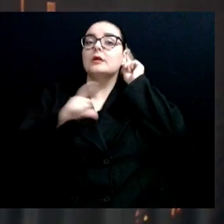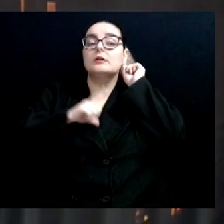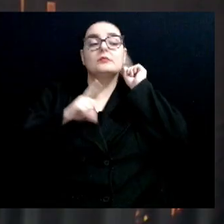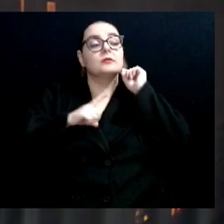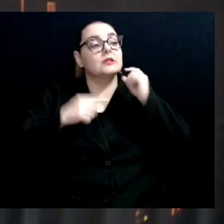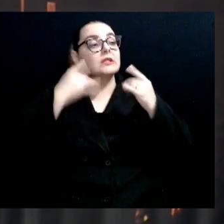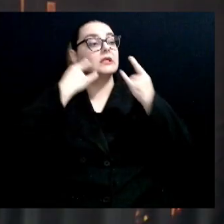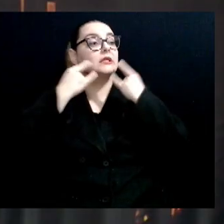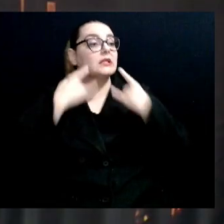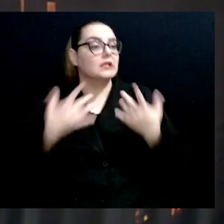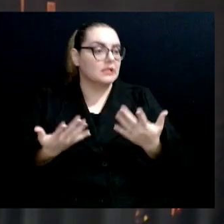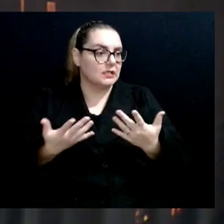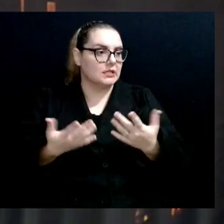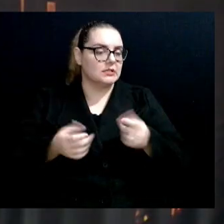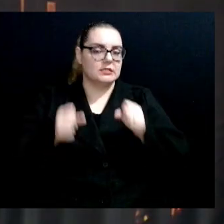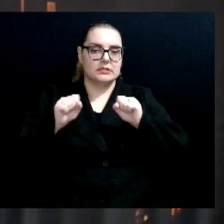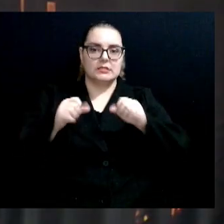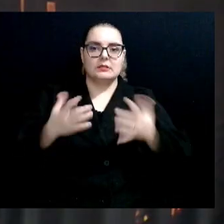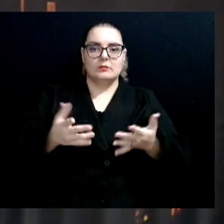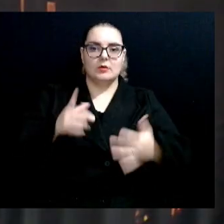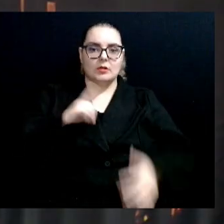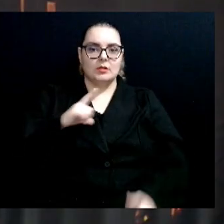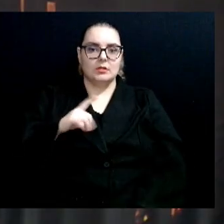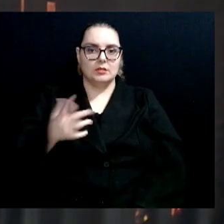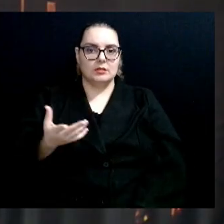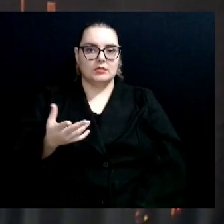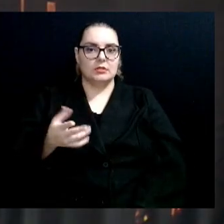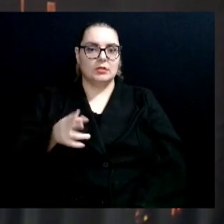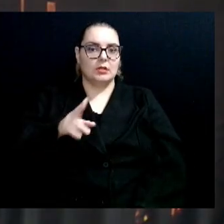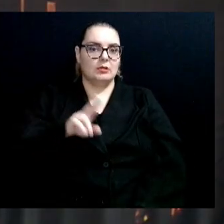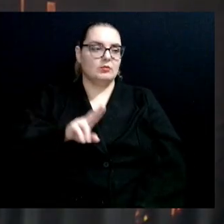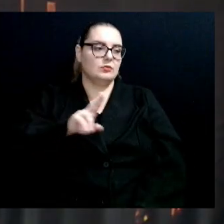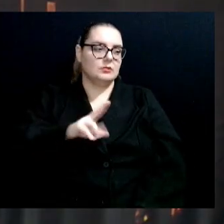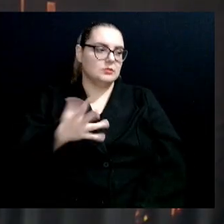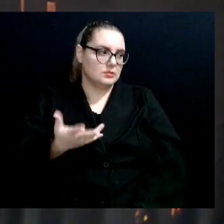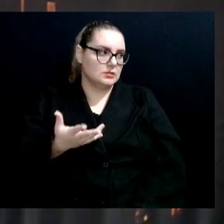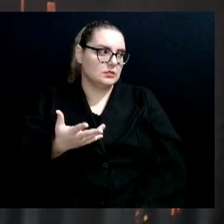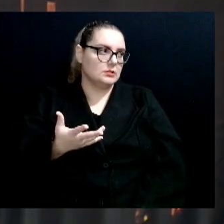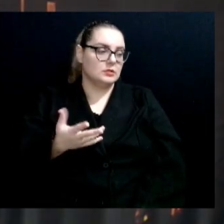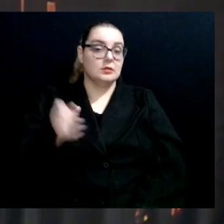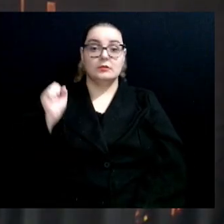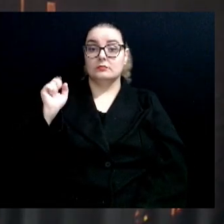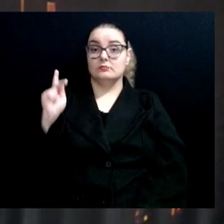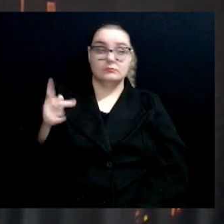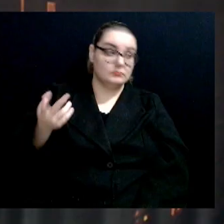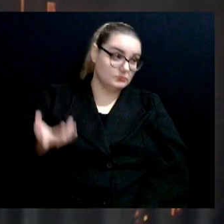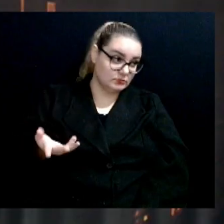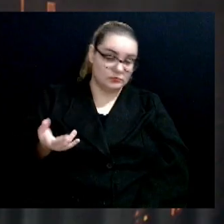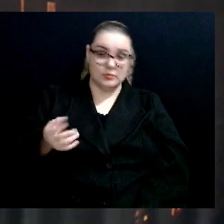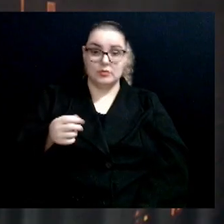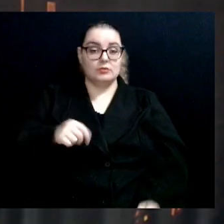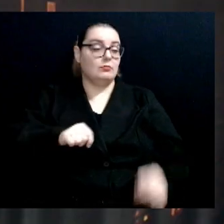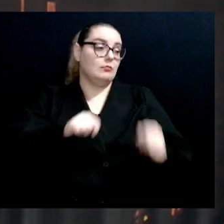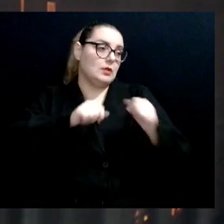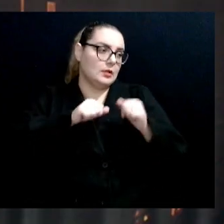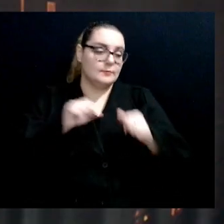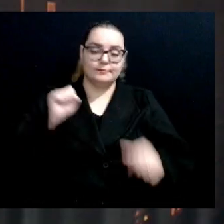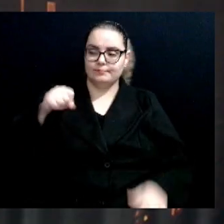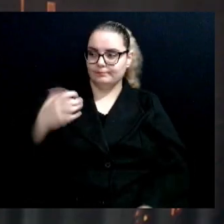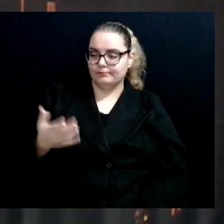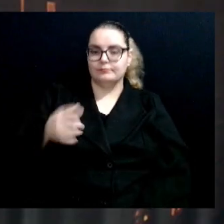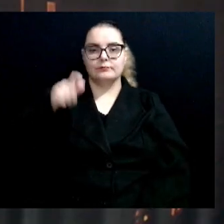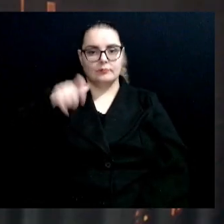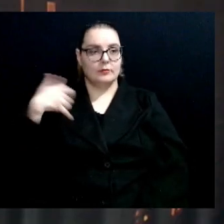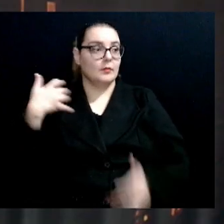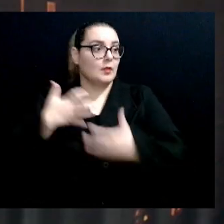pode estar usufruindo de uma aposentadoria, de um benefício que essa pessoa idosa tenha, às